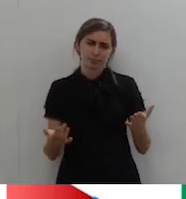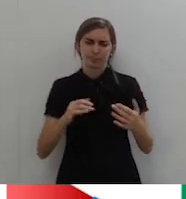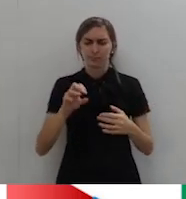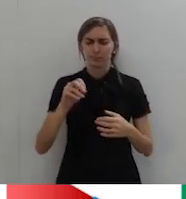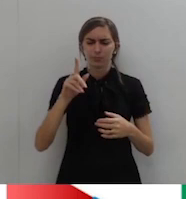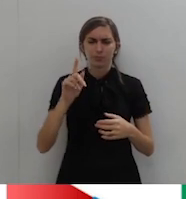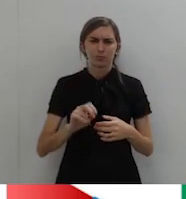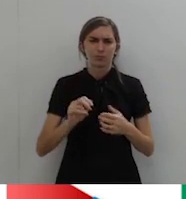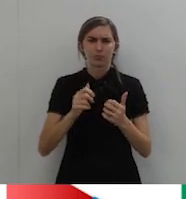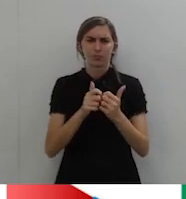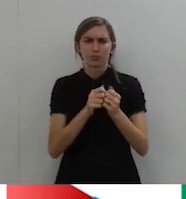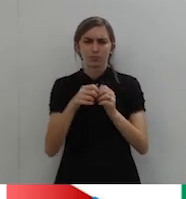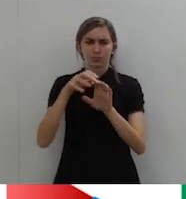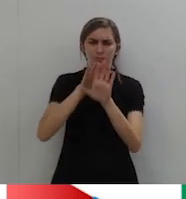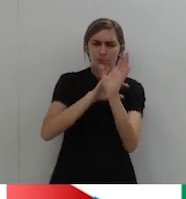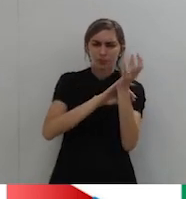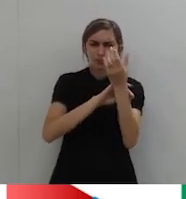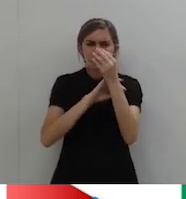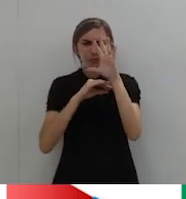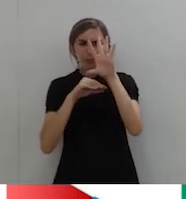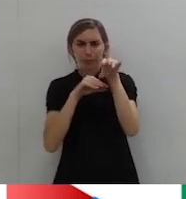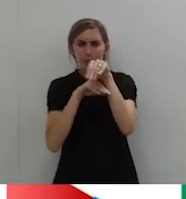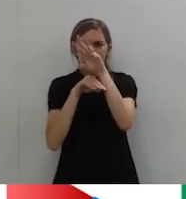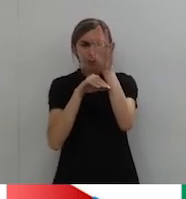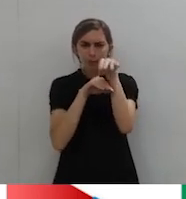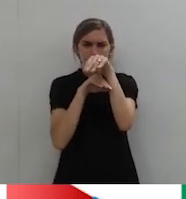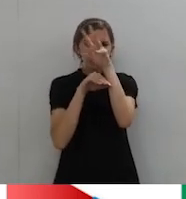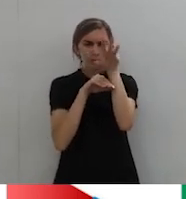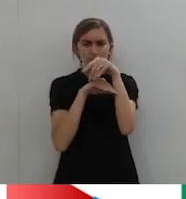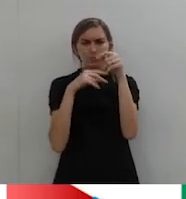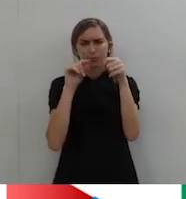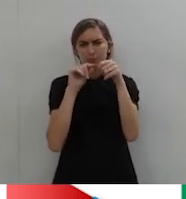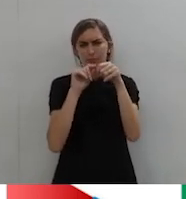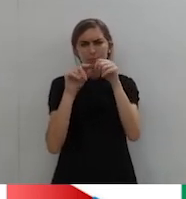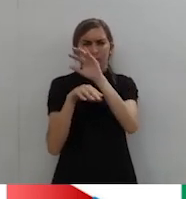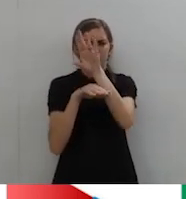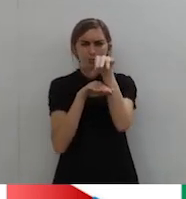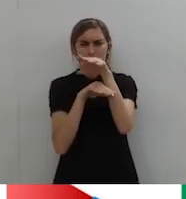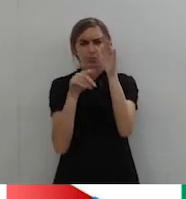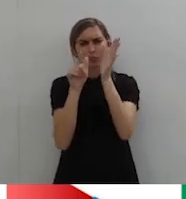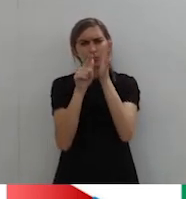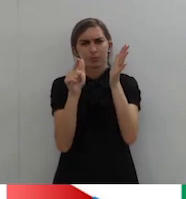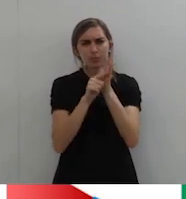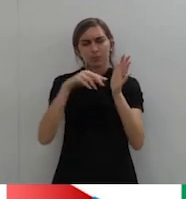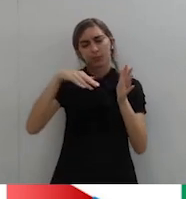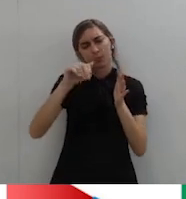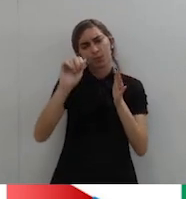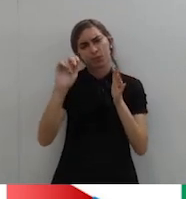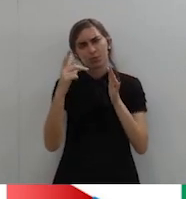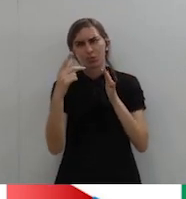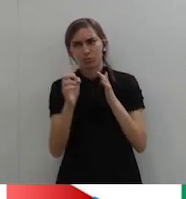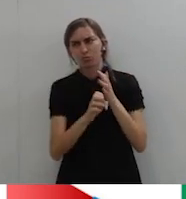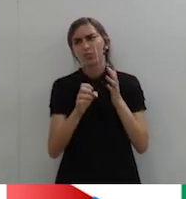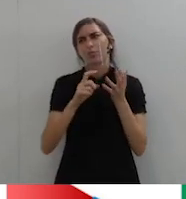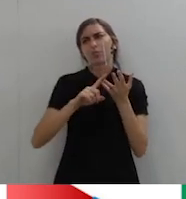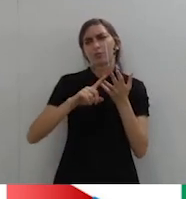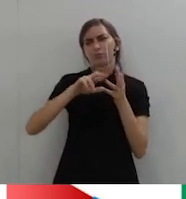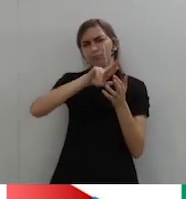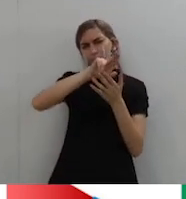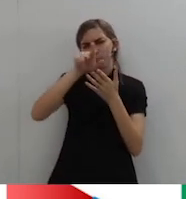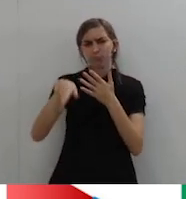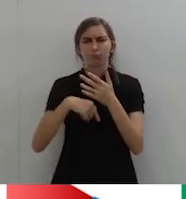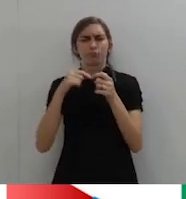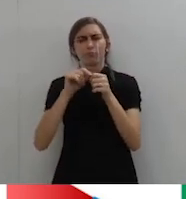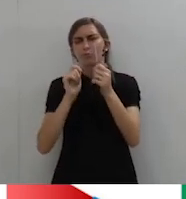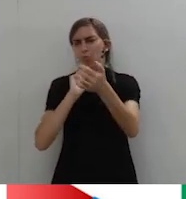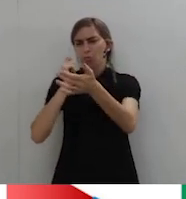É o jogo do fantoche, né? Que aí você pode confeccionar o seu fantoche com papel machê, bexiga, etc e tal,